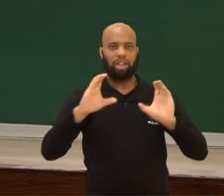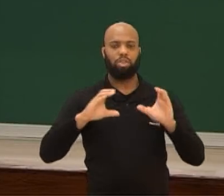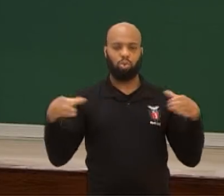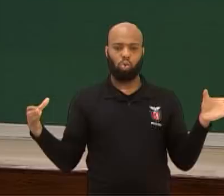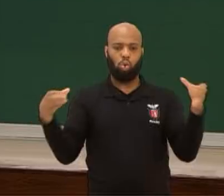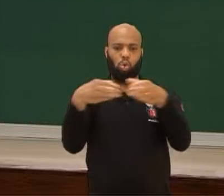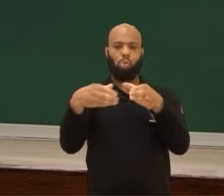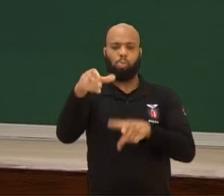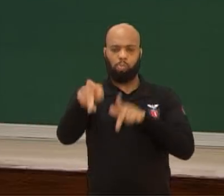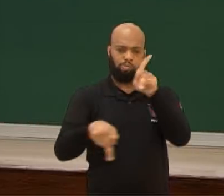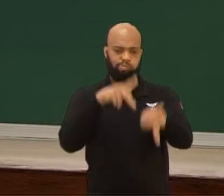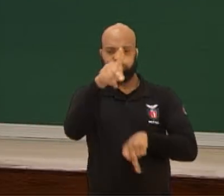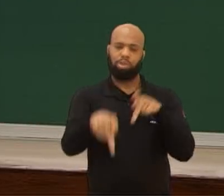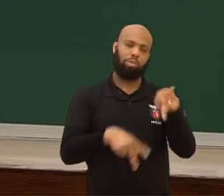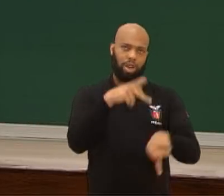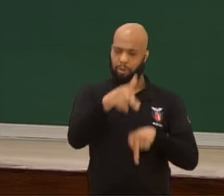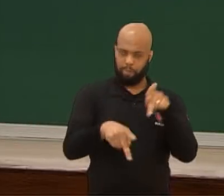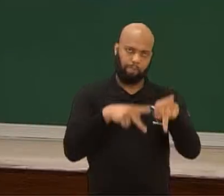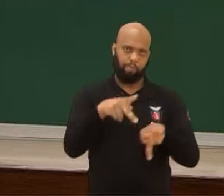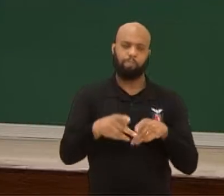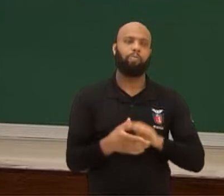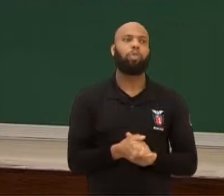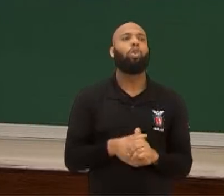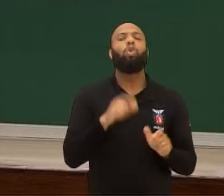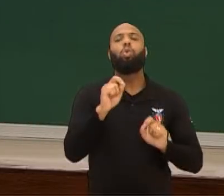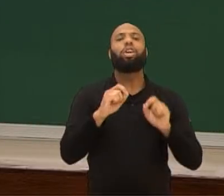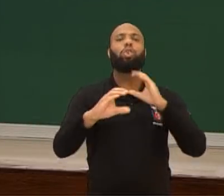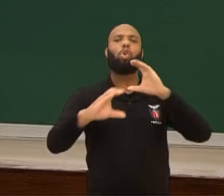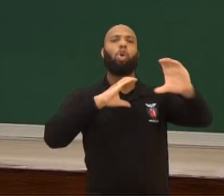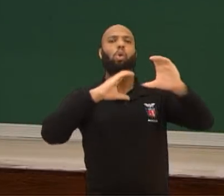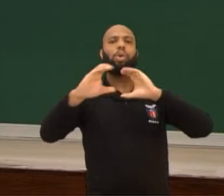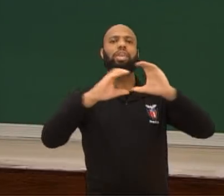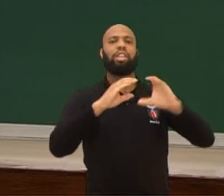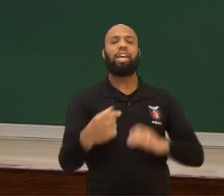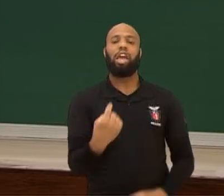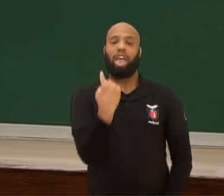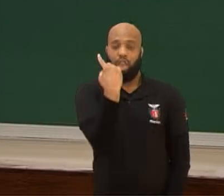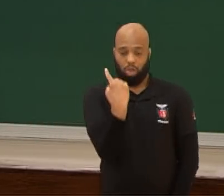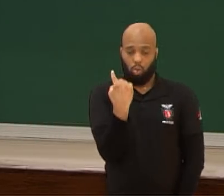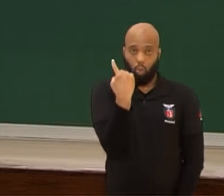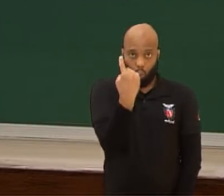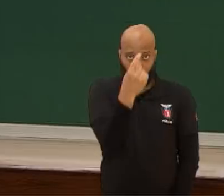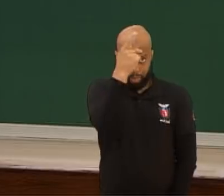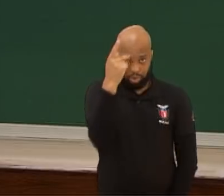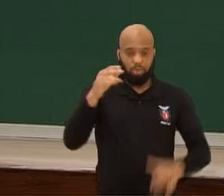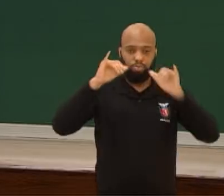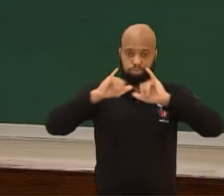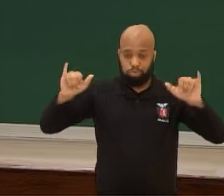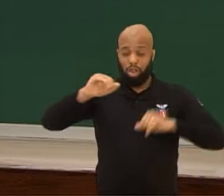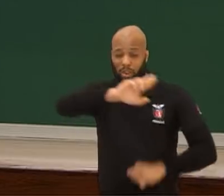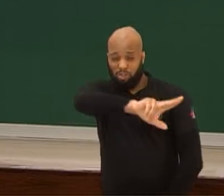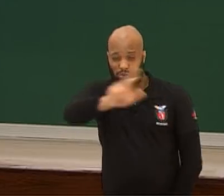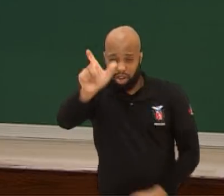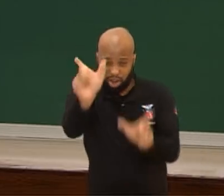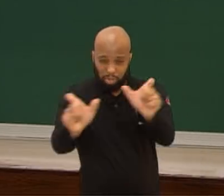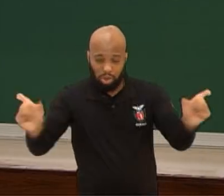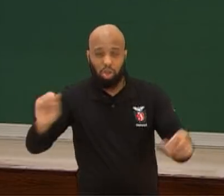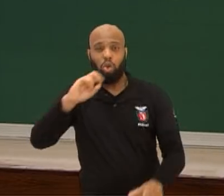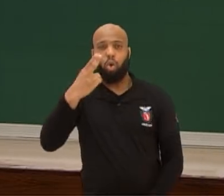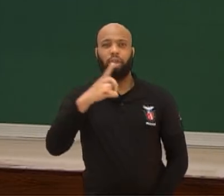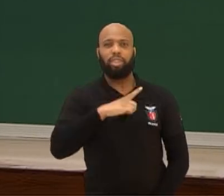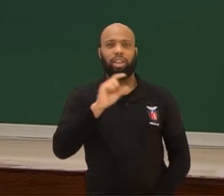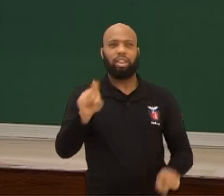específica que nós vamos estudar, que é de um para muitos pontos ou de um